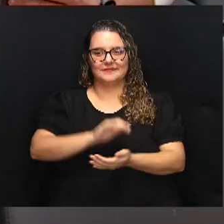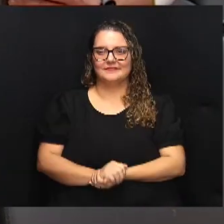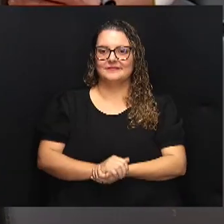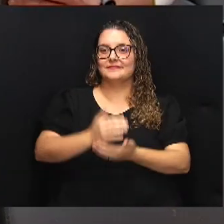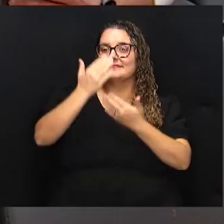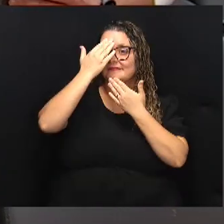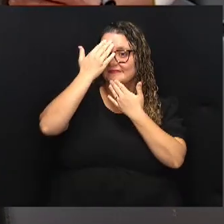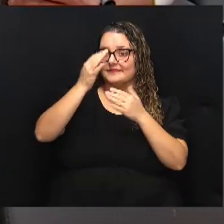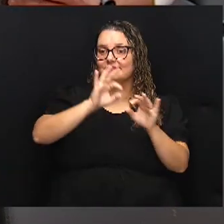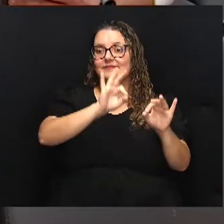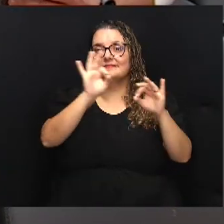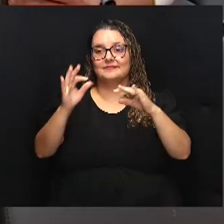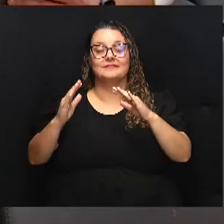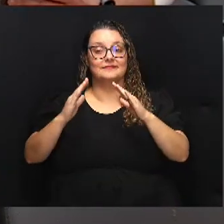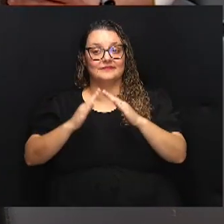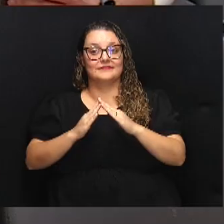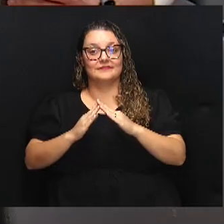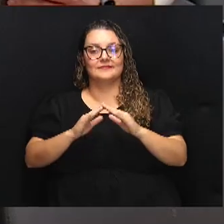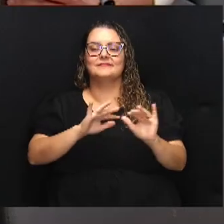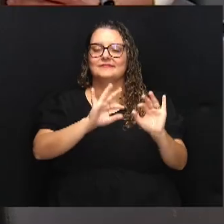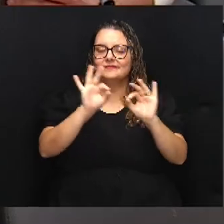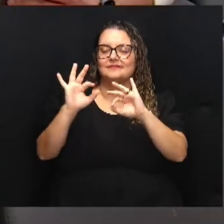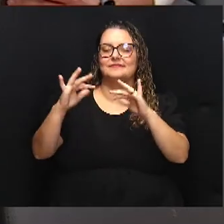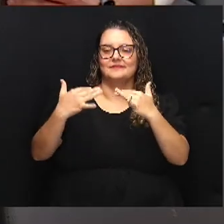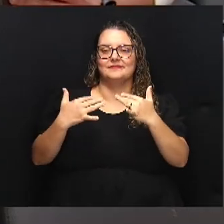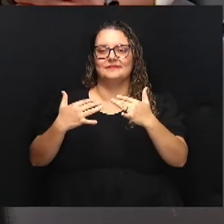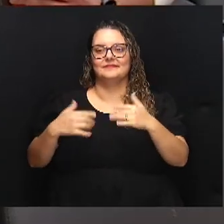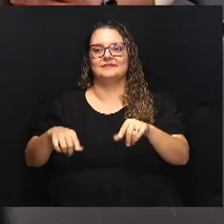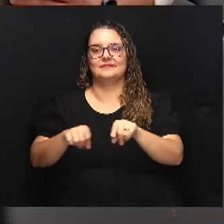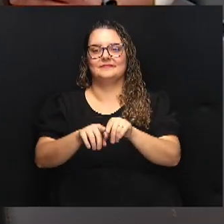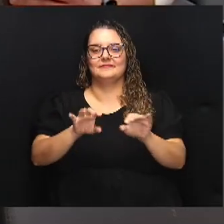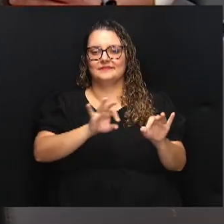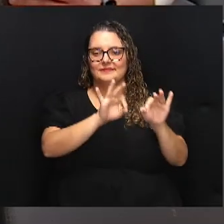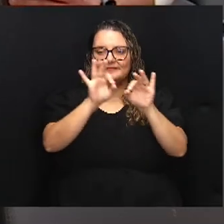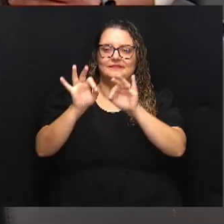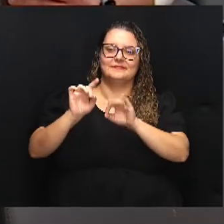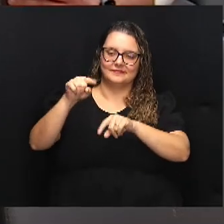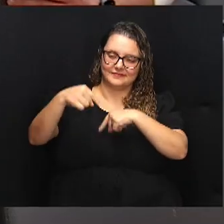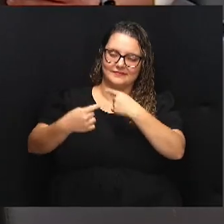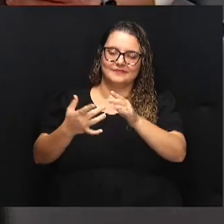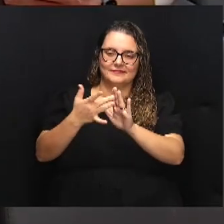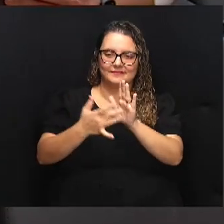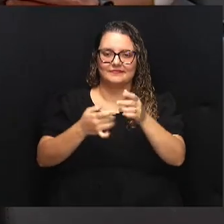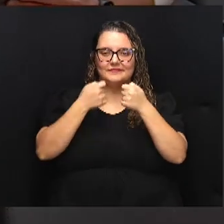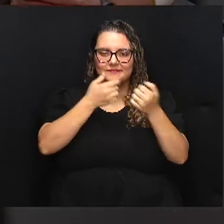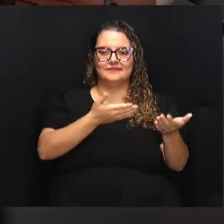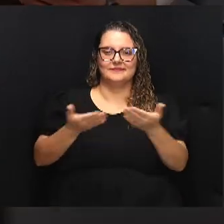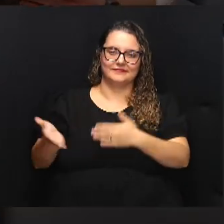agradeço você que está em casa pela sua audiência e pela sua companhia. Até o próximo Em Pauta.